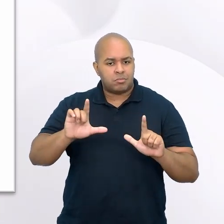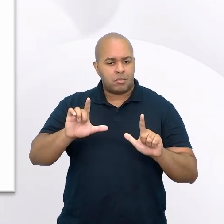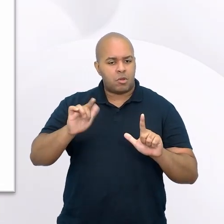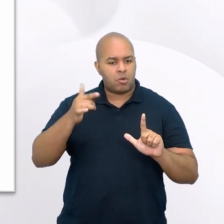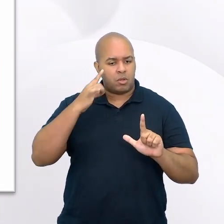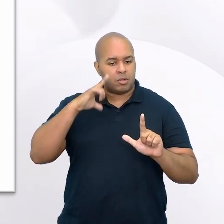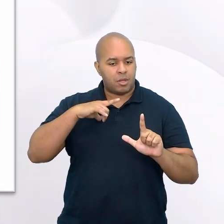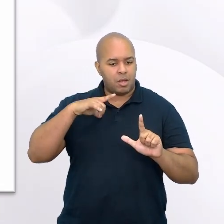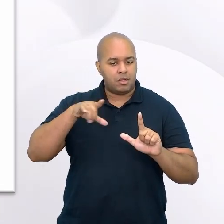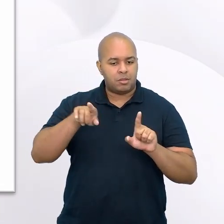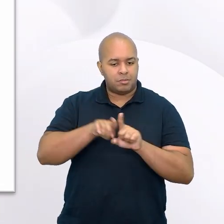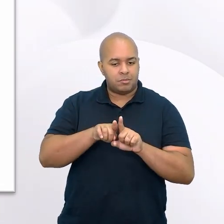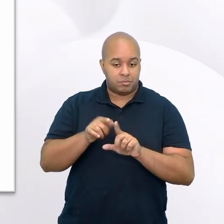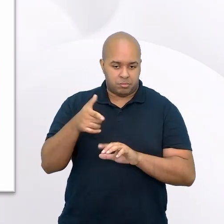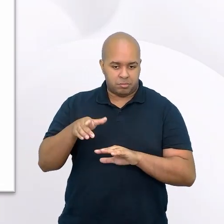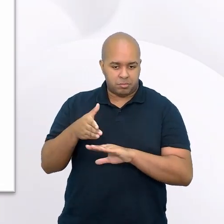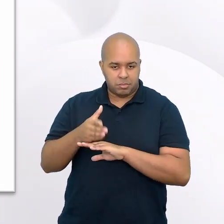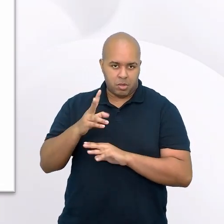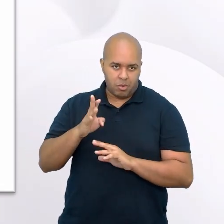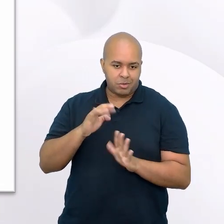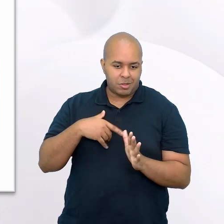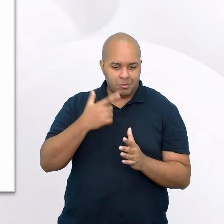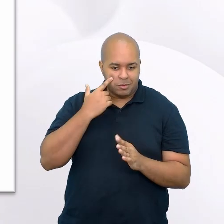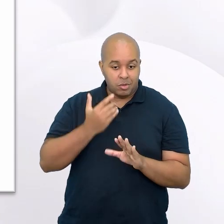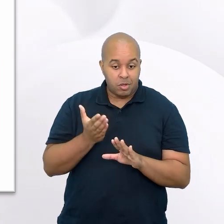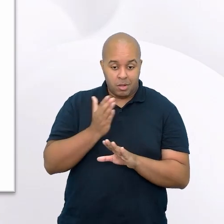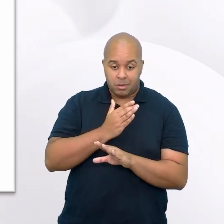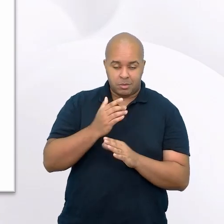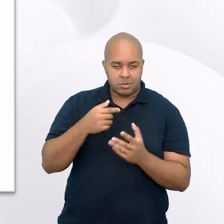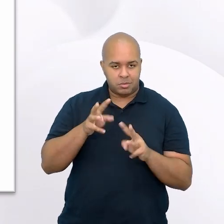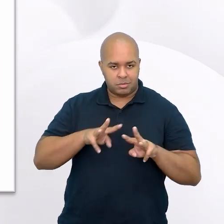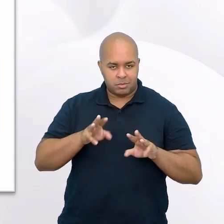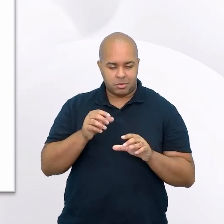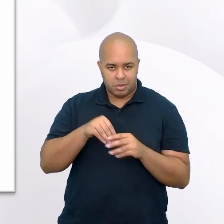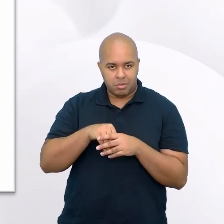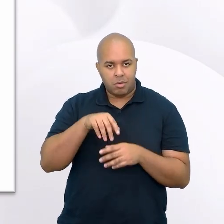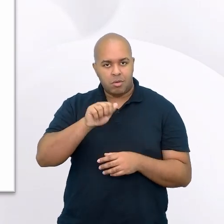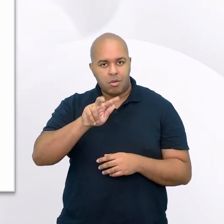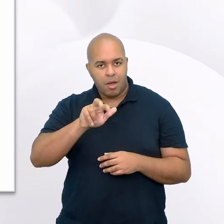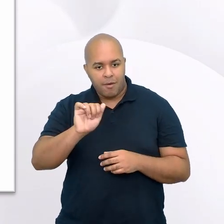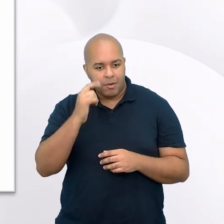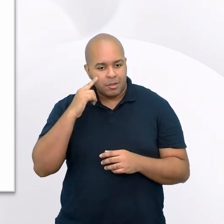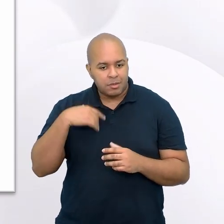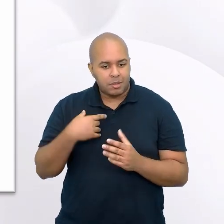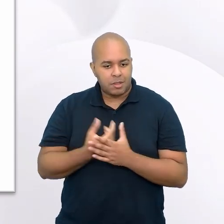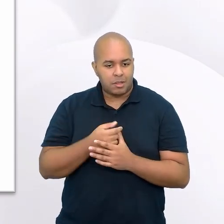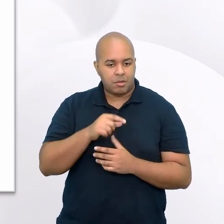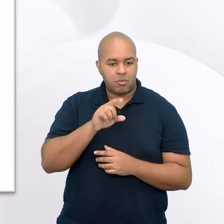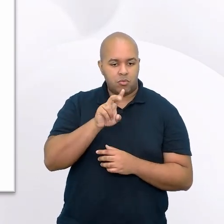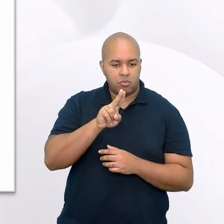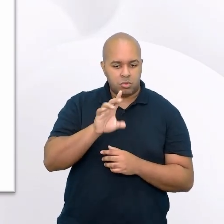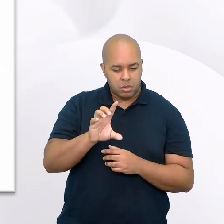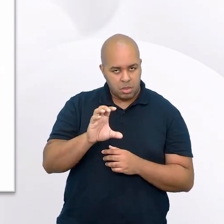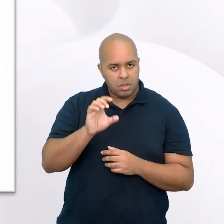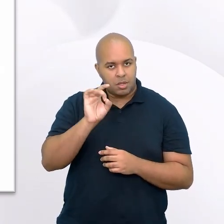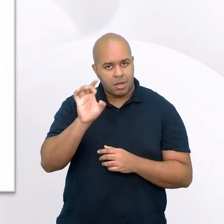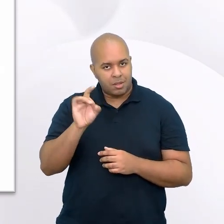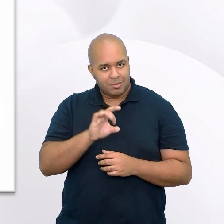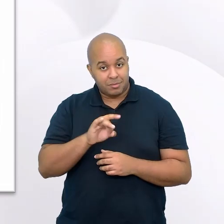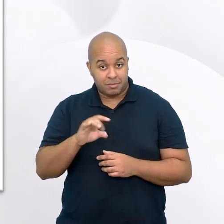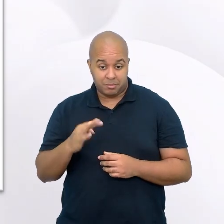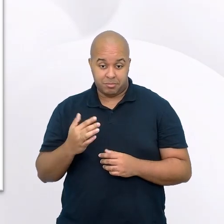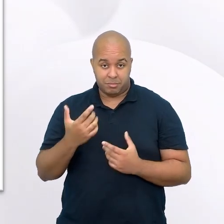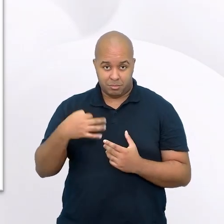tem ali também disponível assim como a gente já viu lá na página dentro do ava unidade curricular por unidade curricular